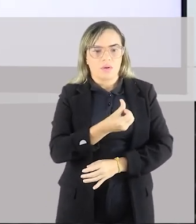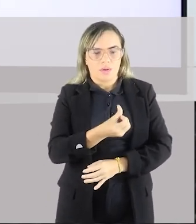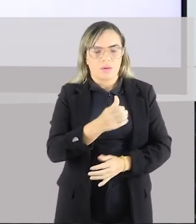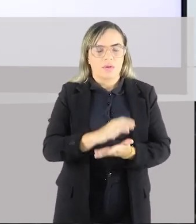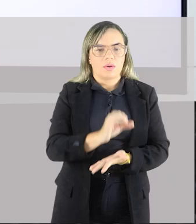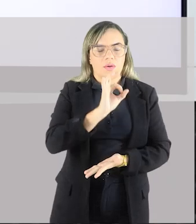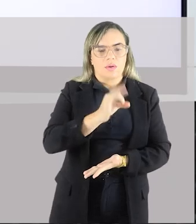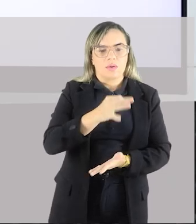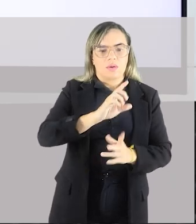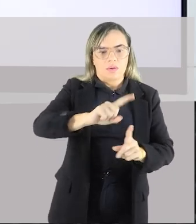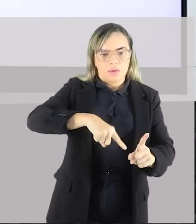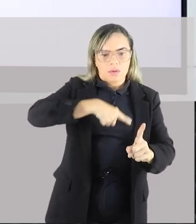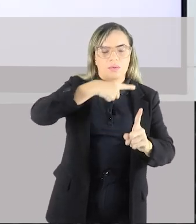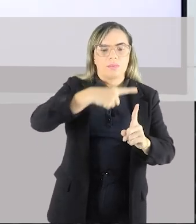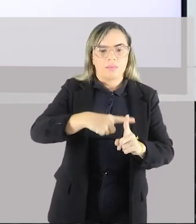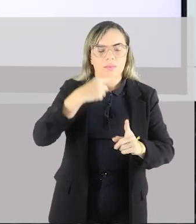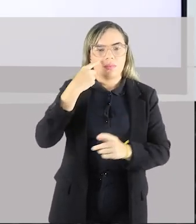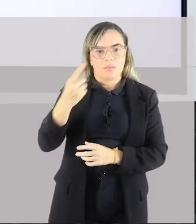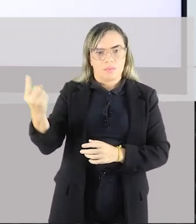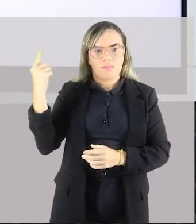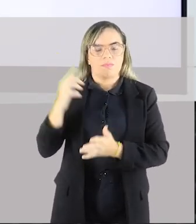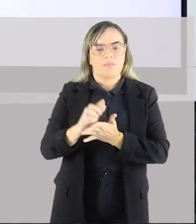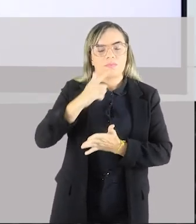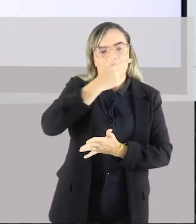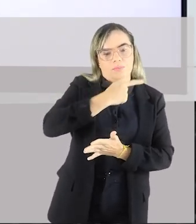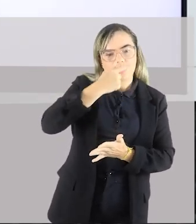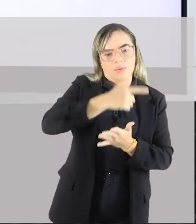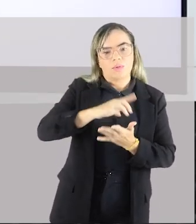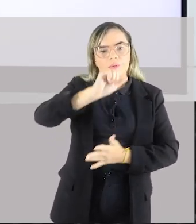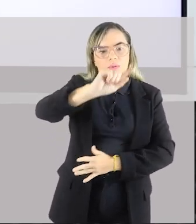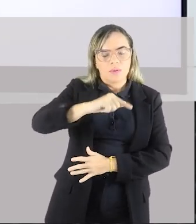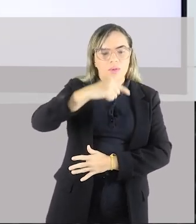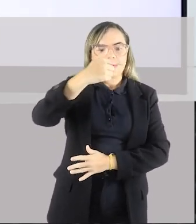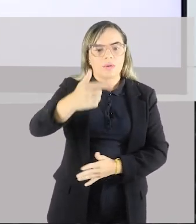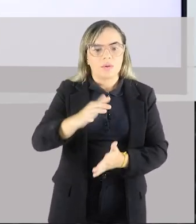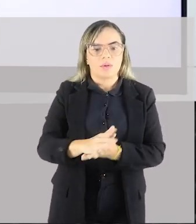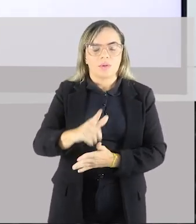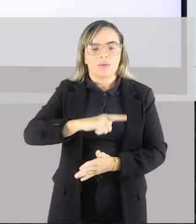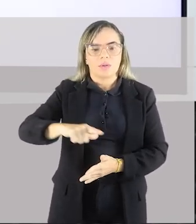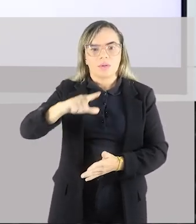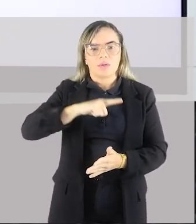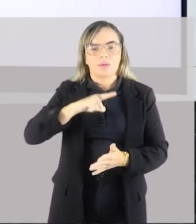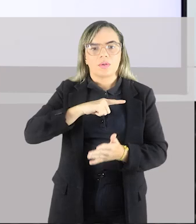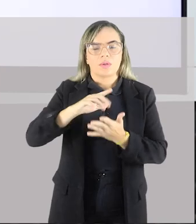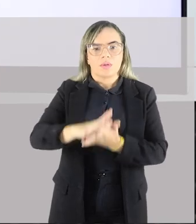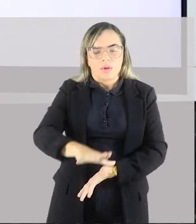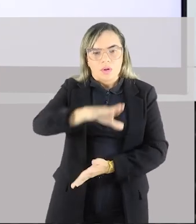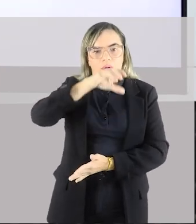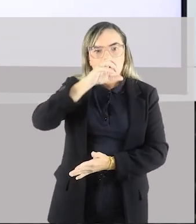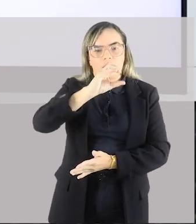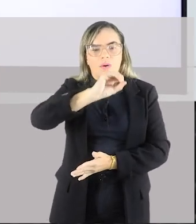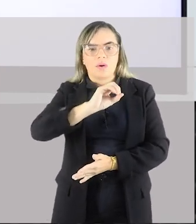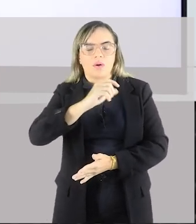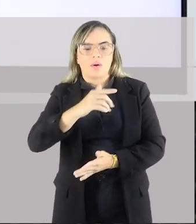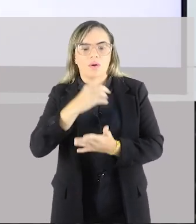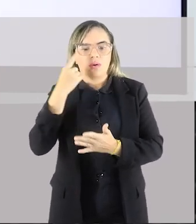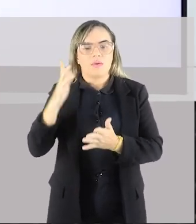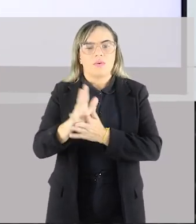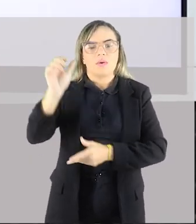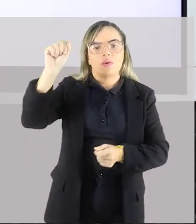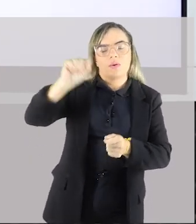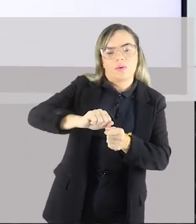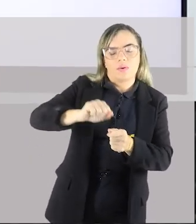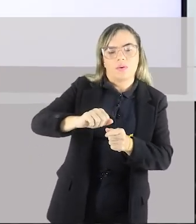C6H12O6, tá certo? E aí você vê que é a glicose. Depois da glicose a gente tem o oxigênio, ou seja, para